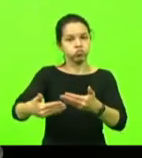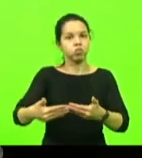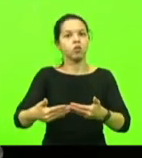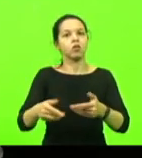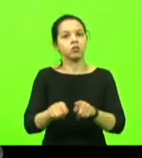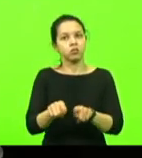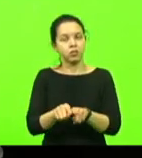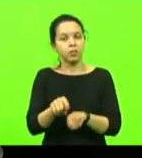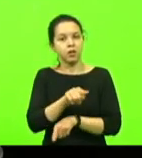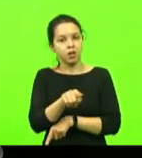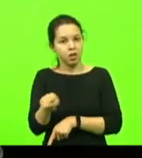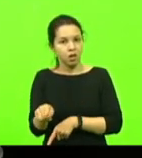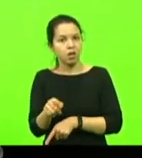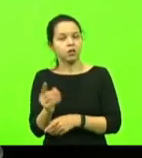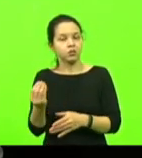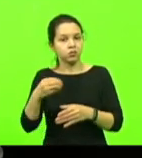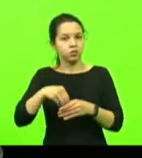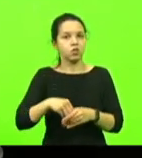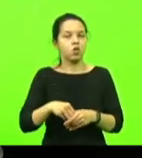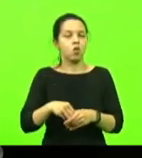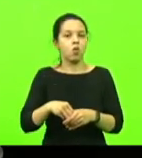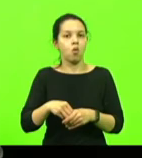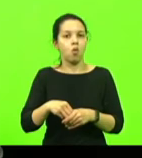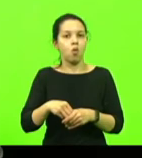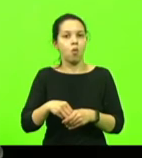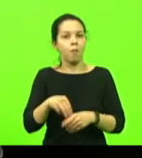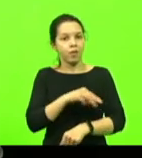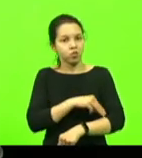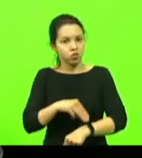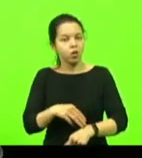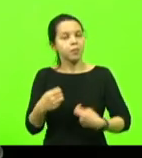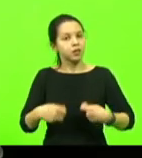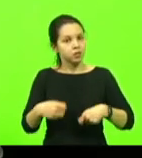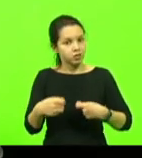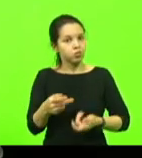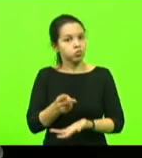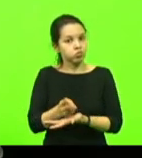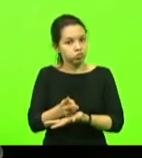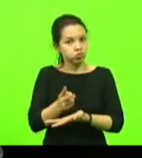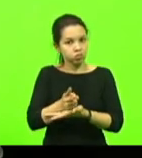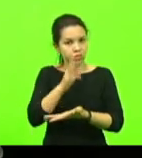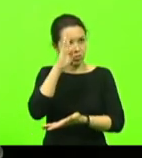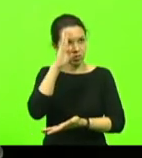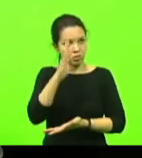do magistério. Que seja mantido o princípio constitucional da